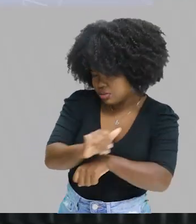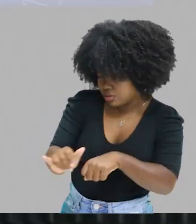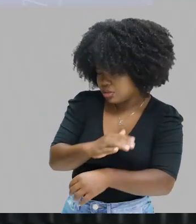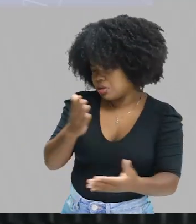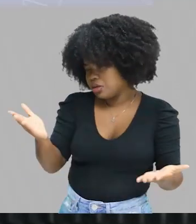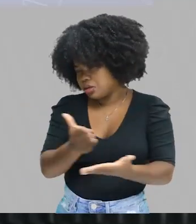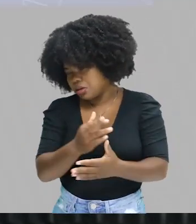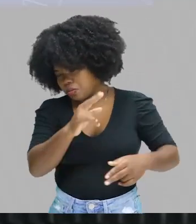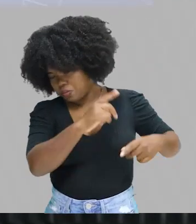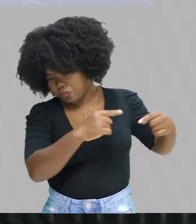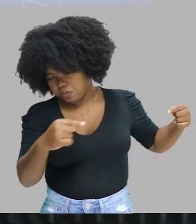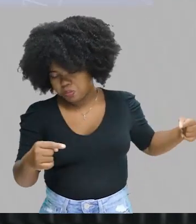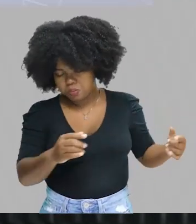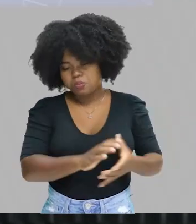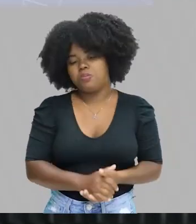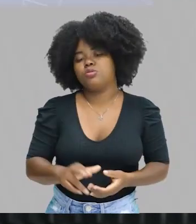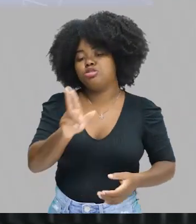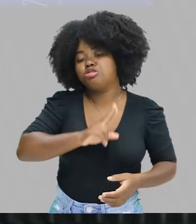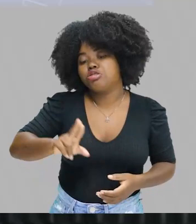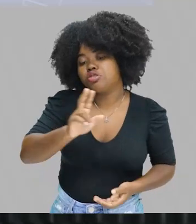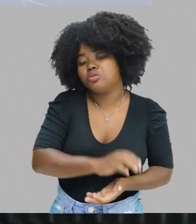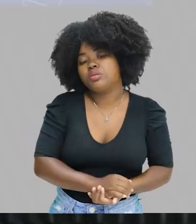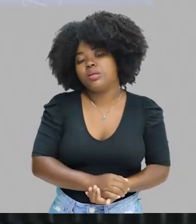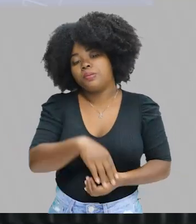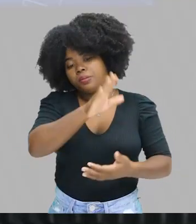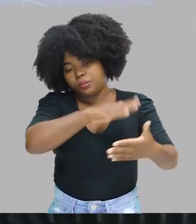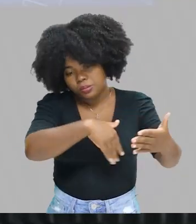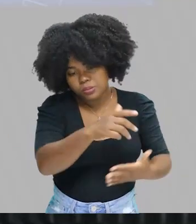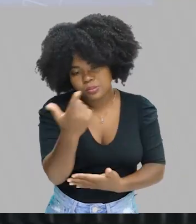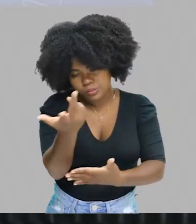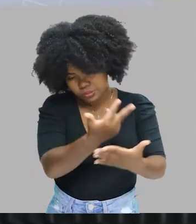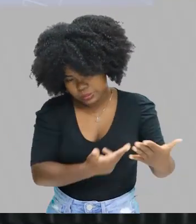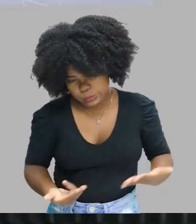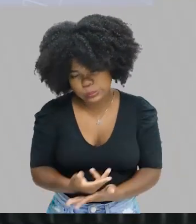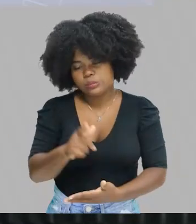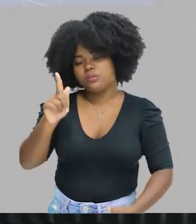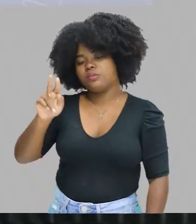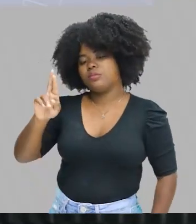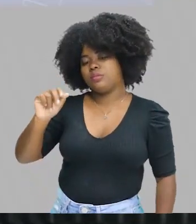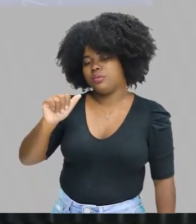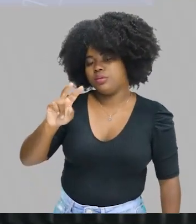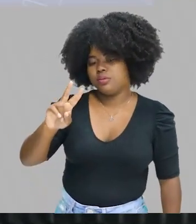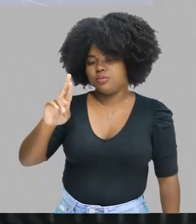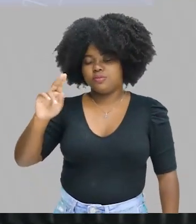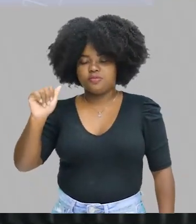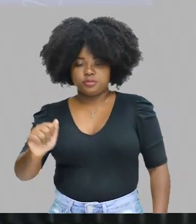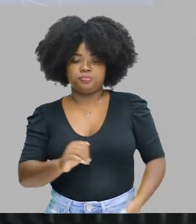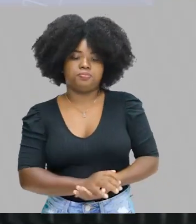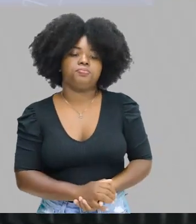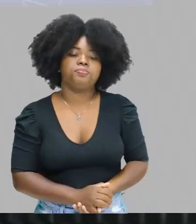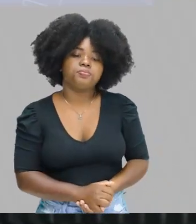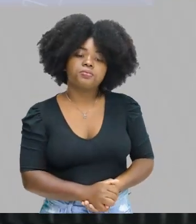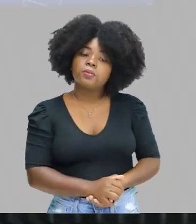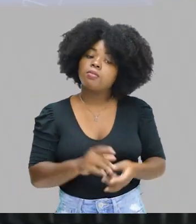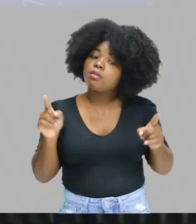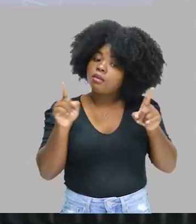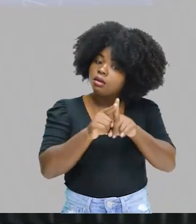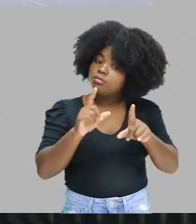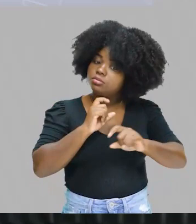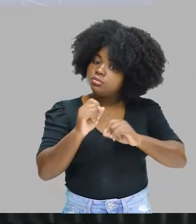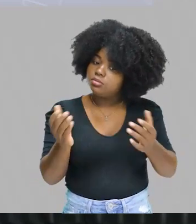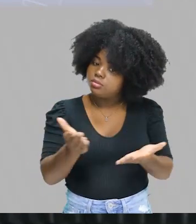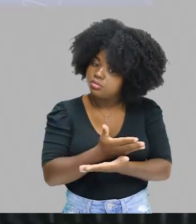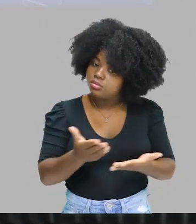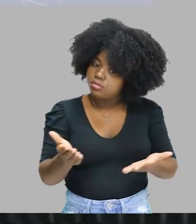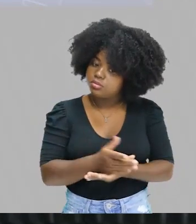materiais utilizados para pintura, pintura, desenho e gravuras. Nesse exato momento, a gente tem algumas, vou falar